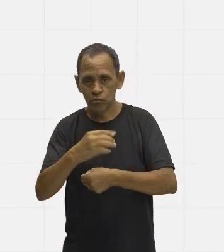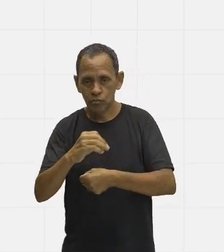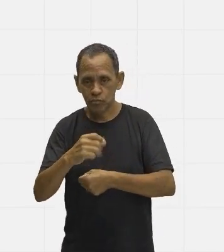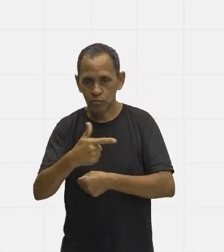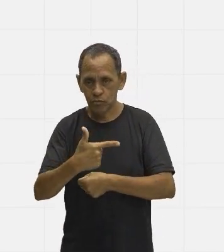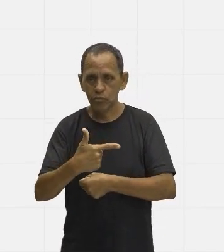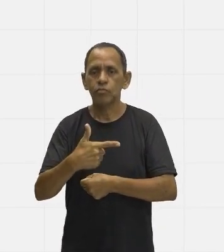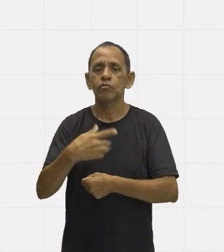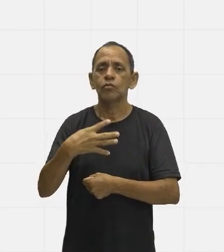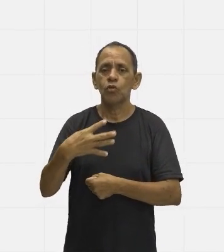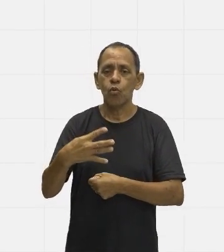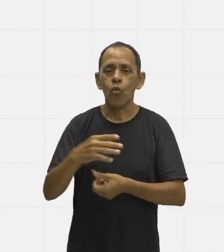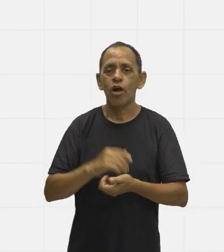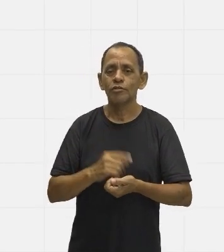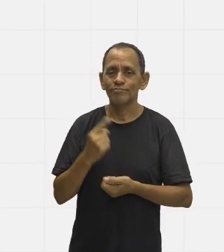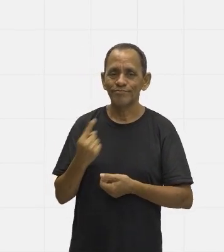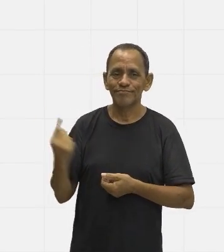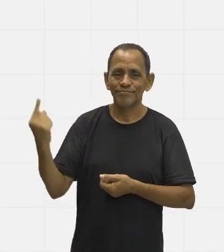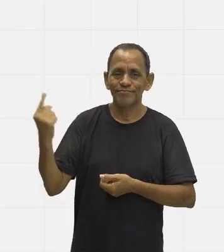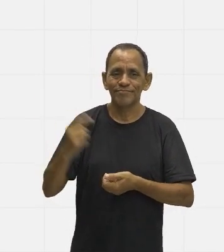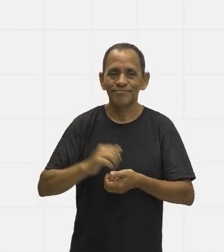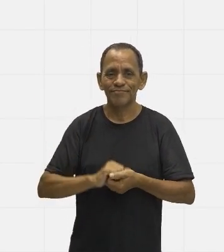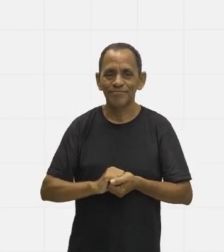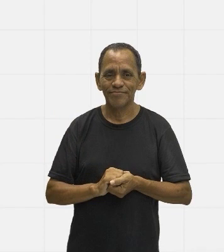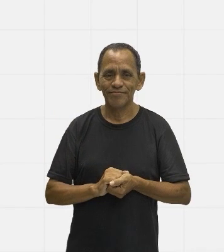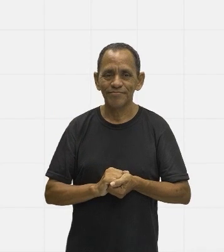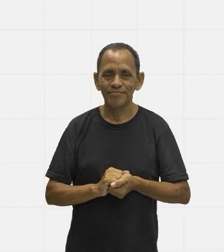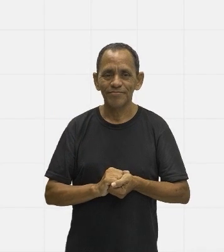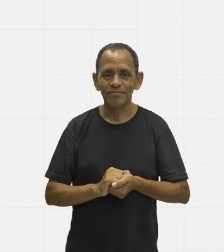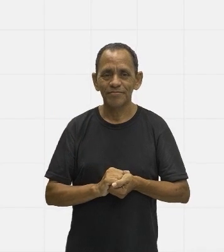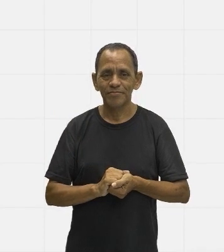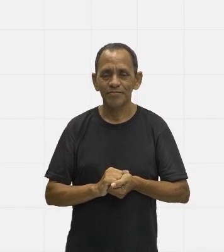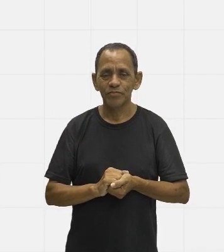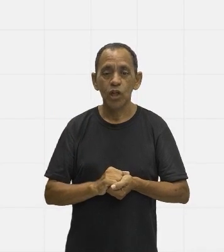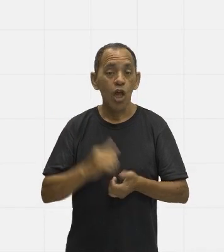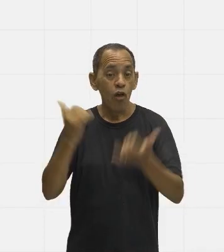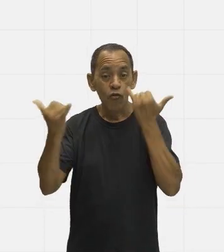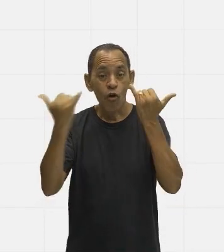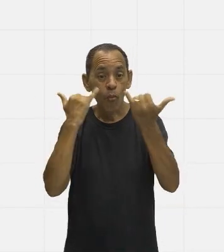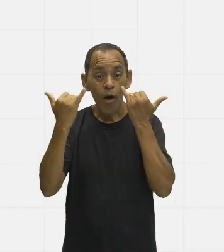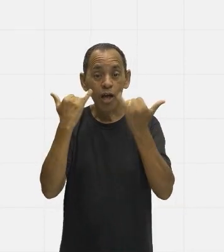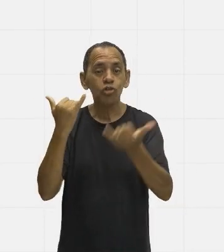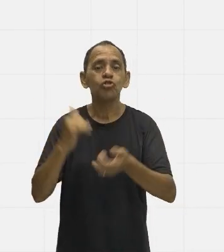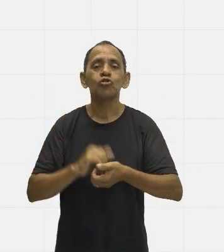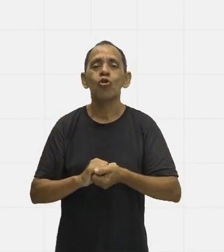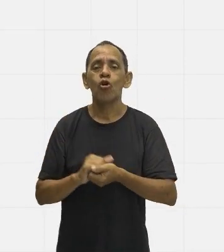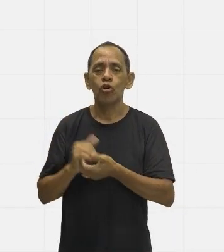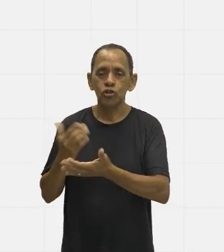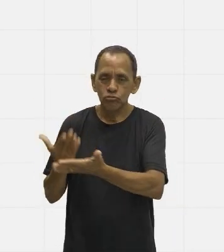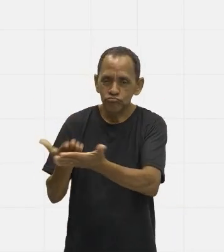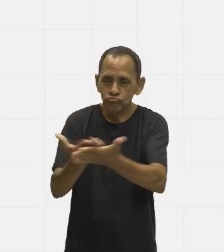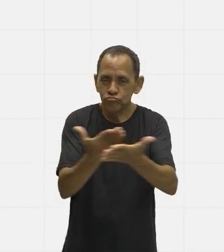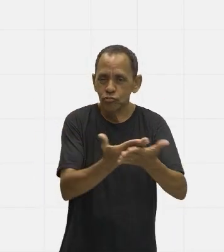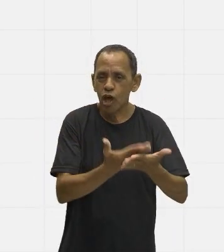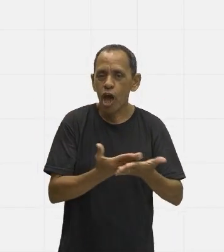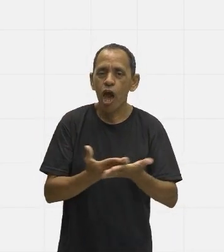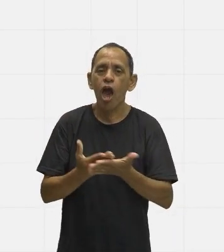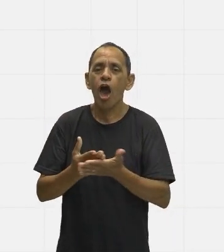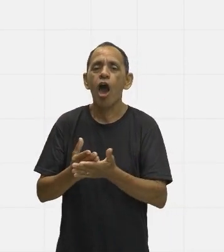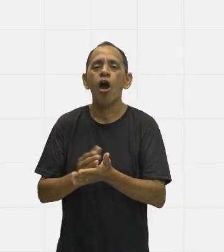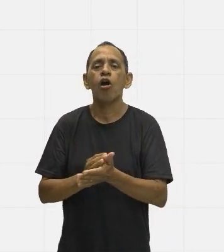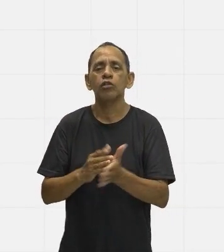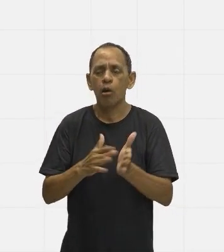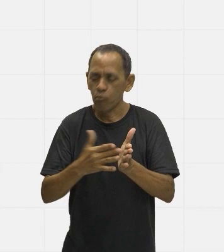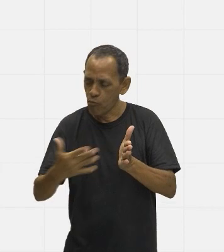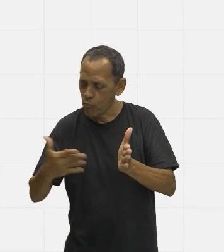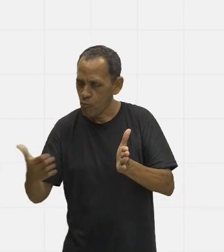nós teremos? Pois é, finalizadas aí as nossas informações sobre os nossos, né, o nosso cotidiano, a nossa rotina diária, nossos documentos, a gente já